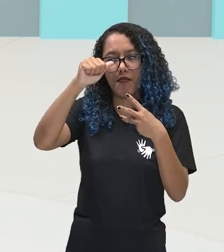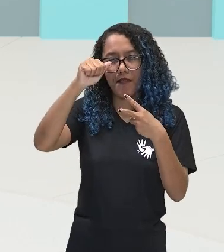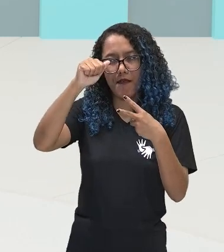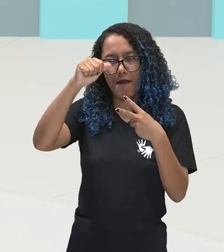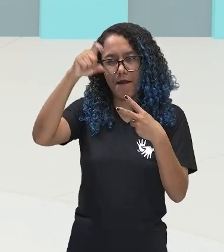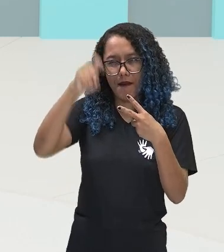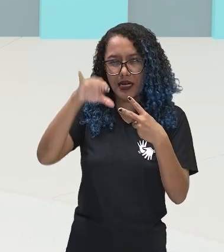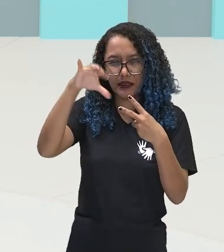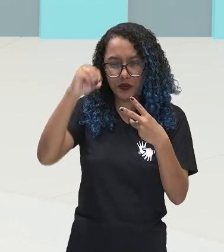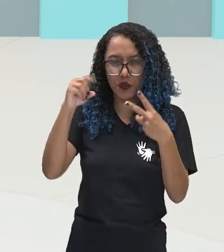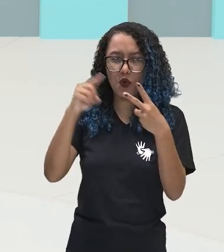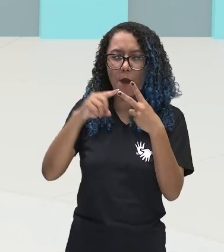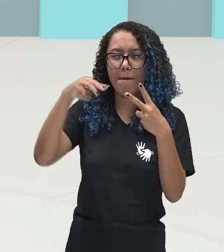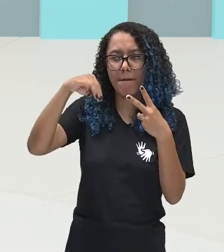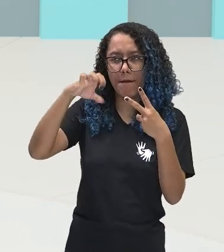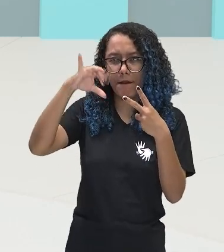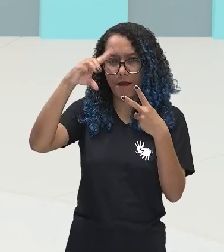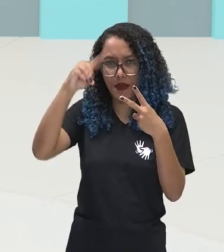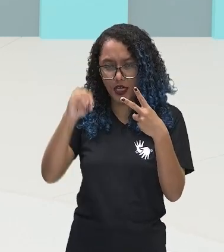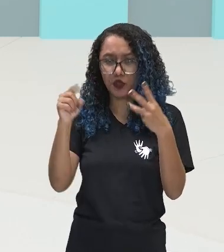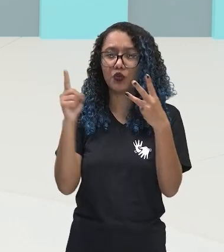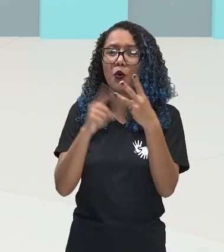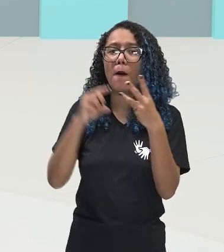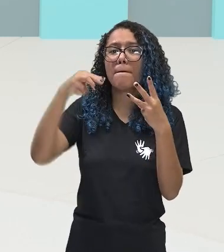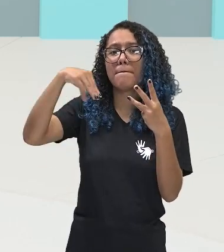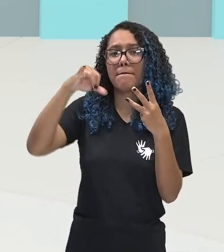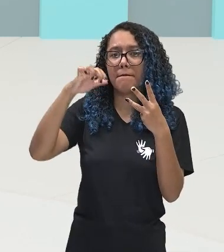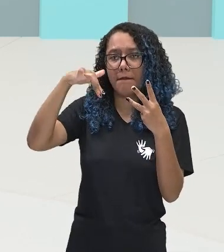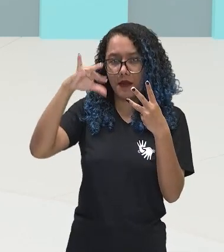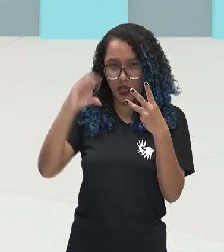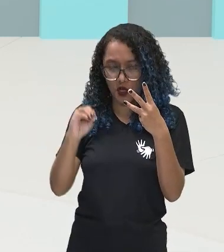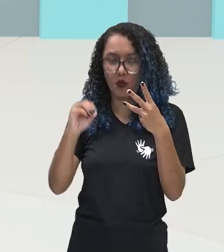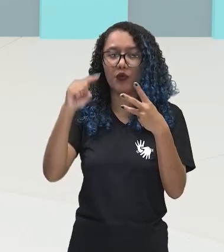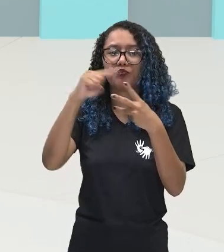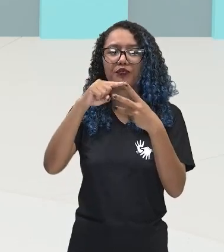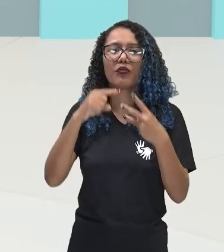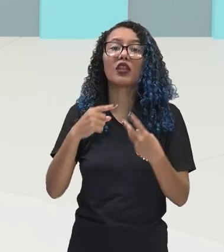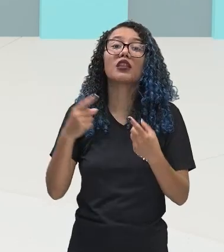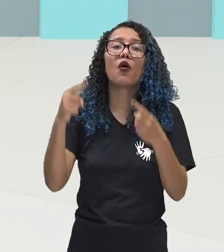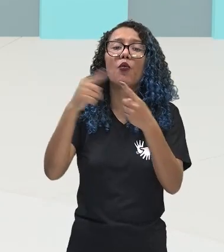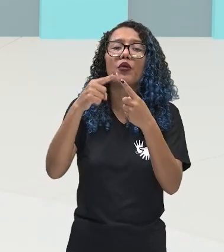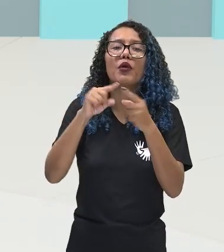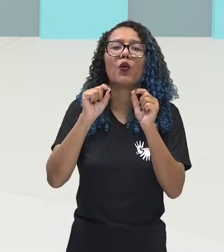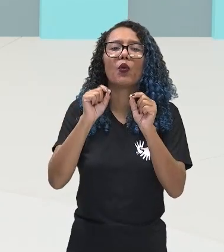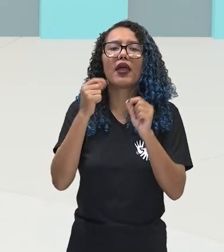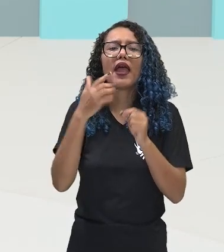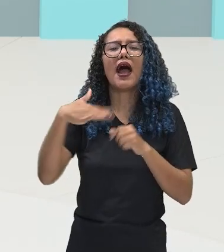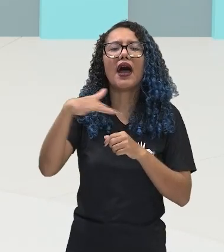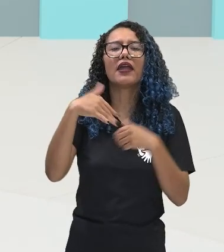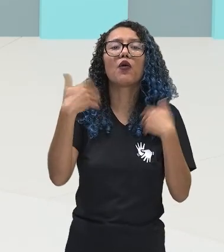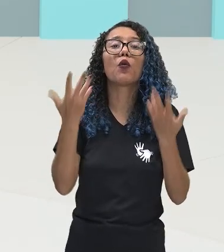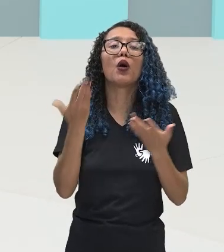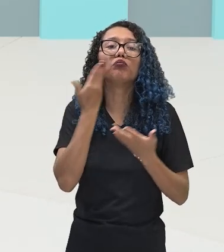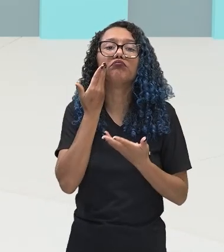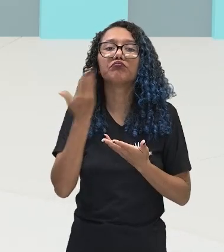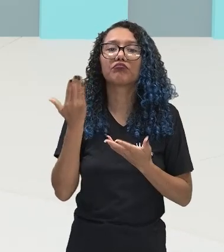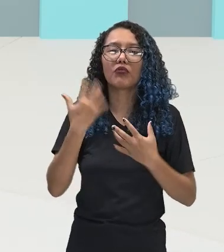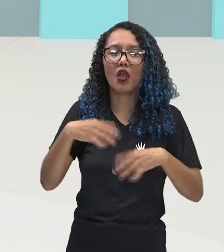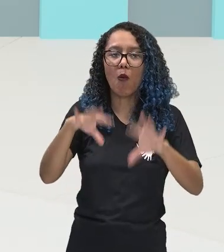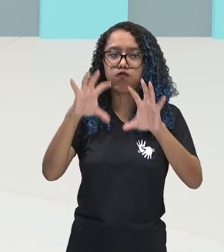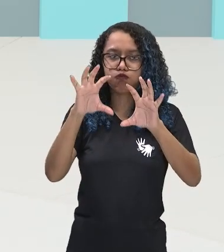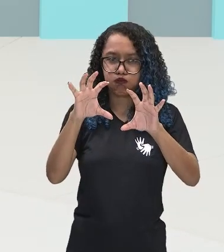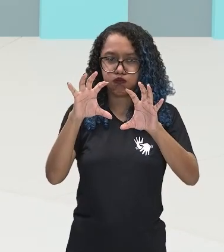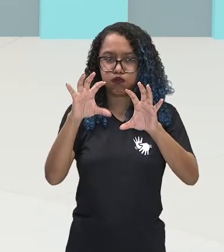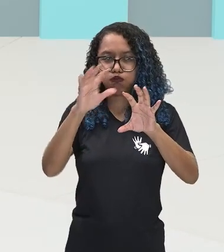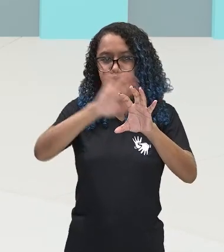então o máximo glúteo máximo é essa porção mais e externa